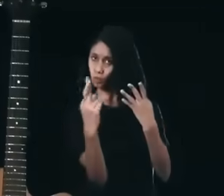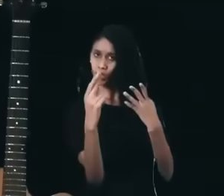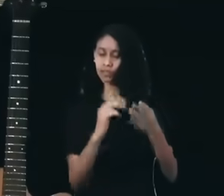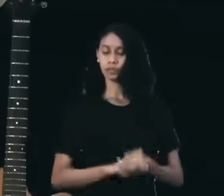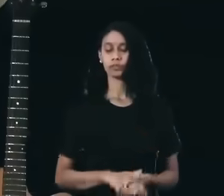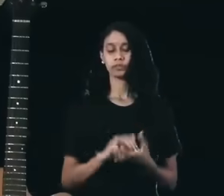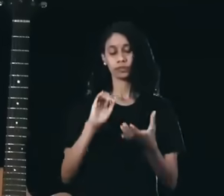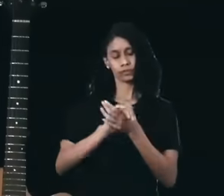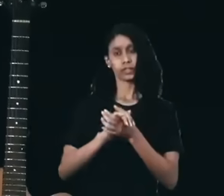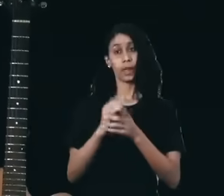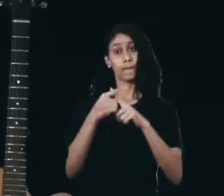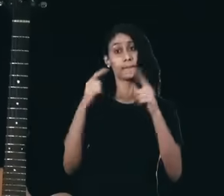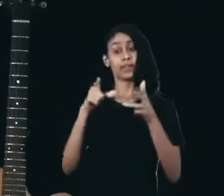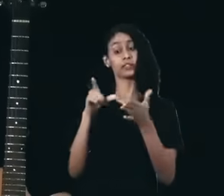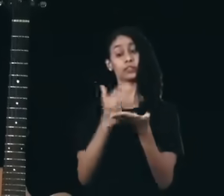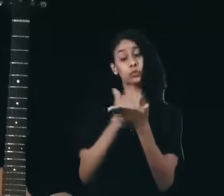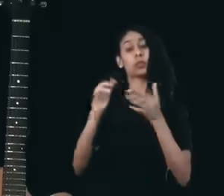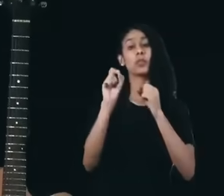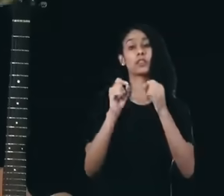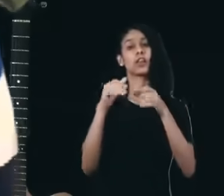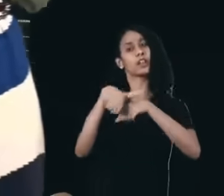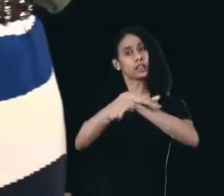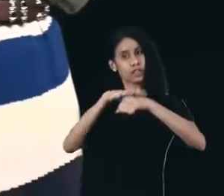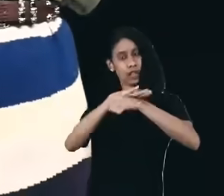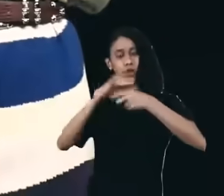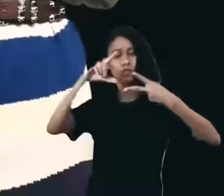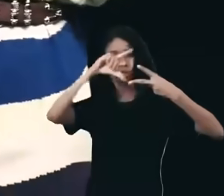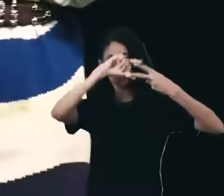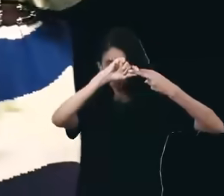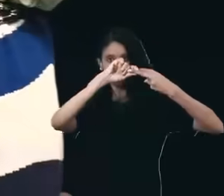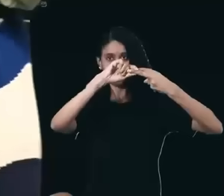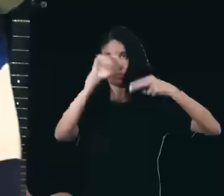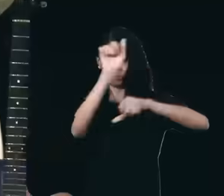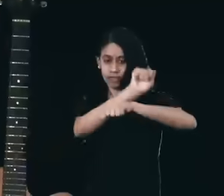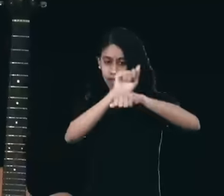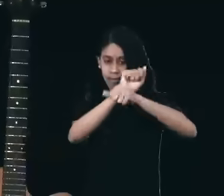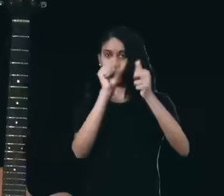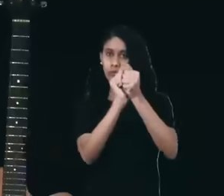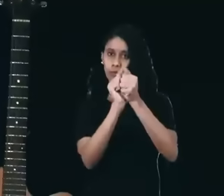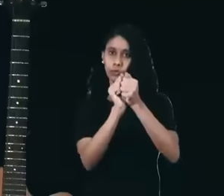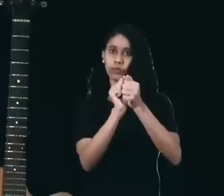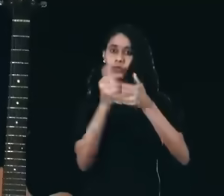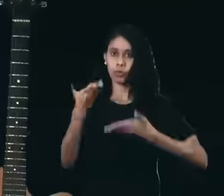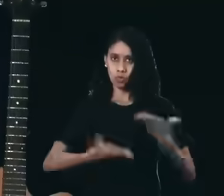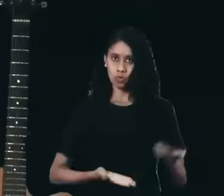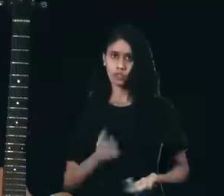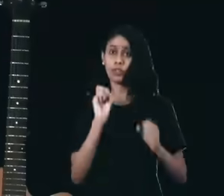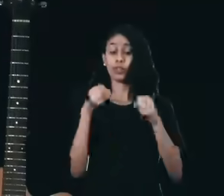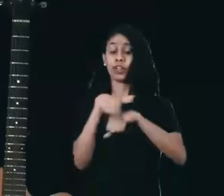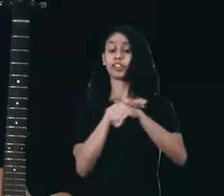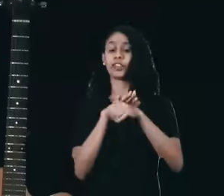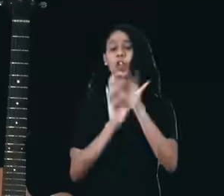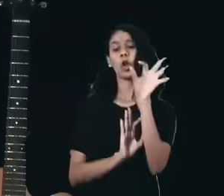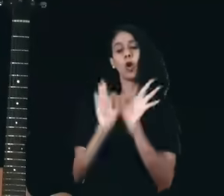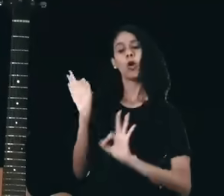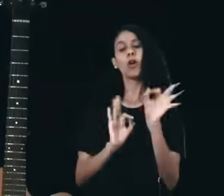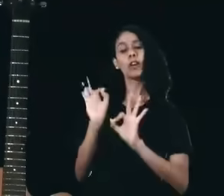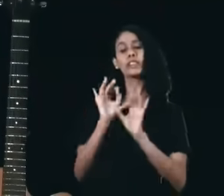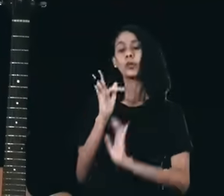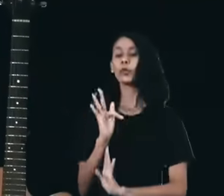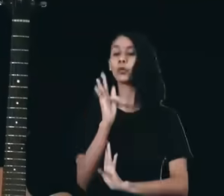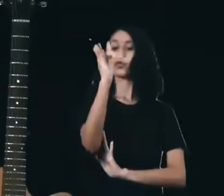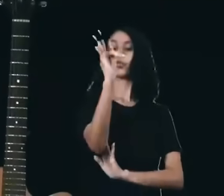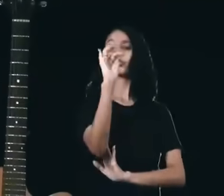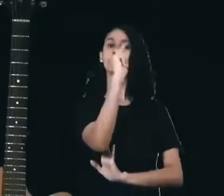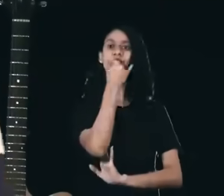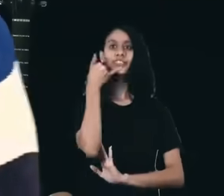uma conversa, a conversa de Abraão com Eliezer. O que é que Abraão estava conversando com Eliezer? Estava tramando o futuro